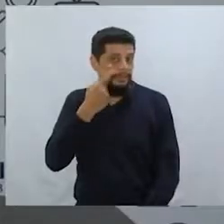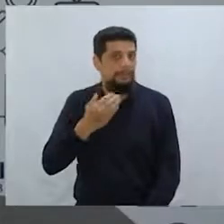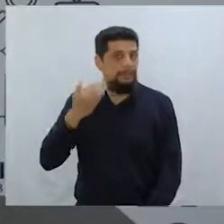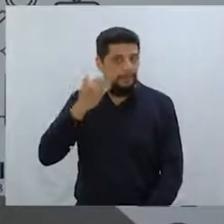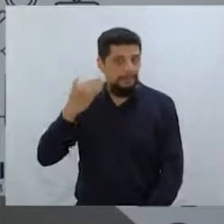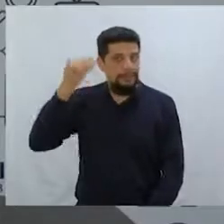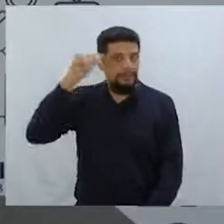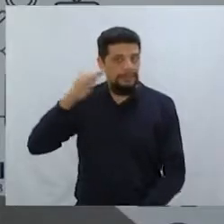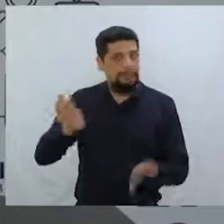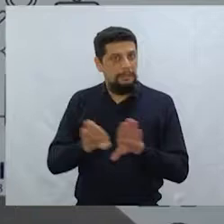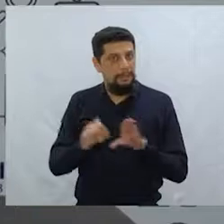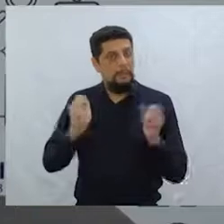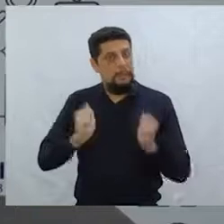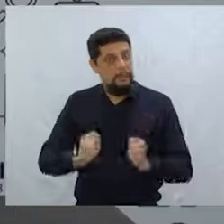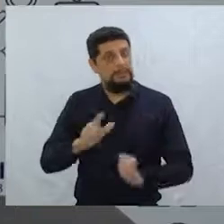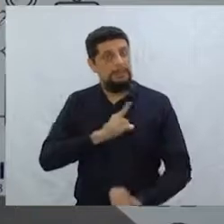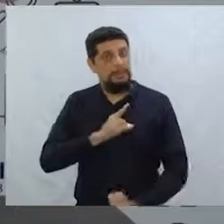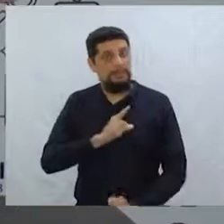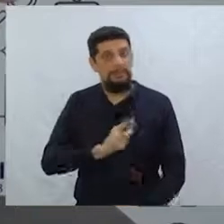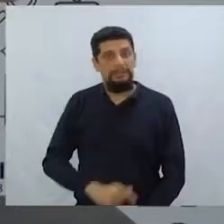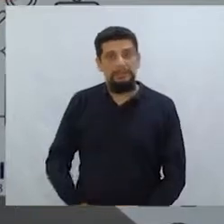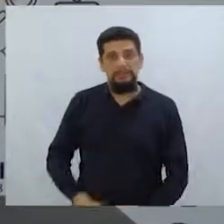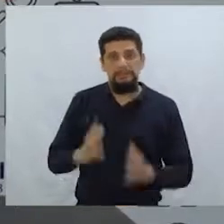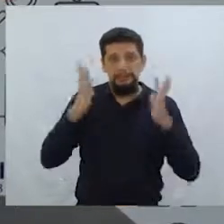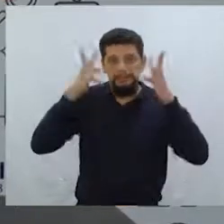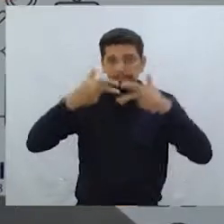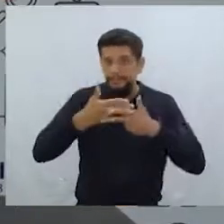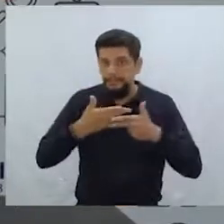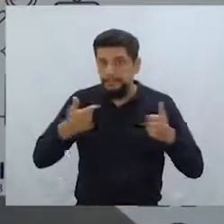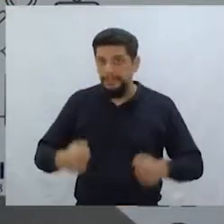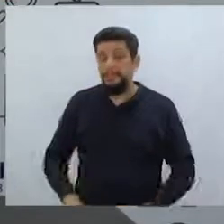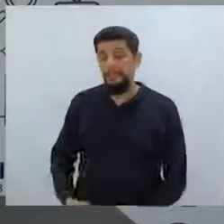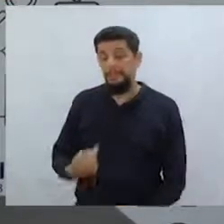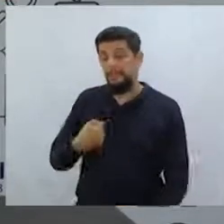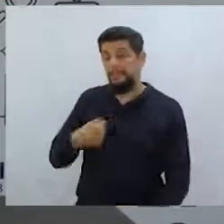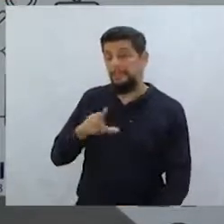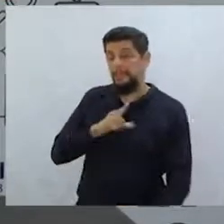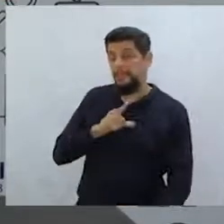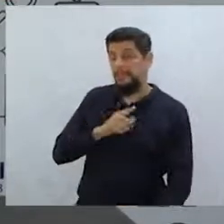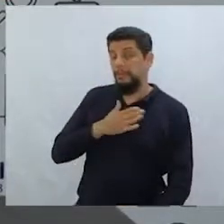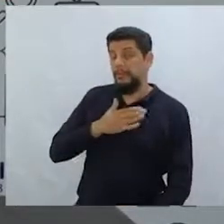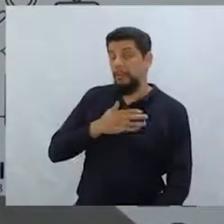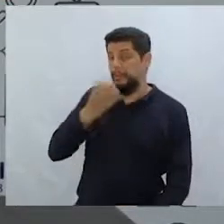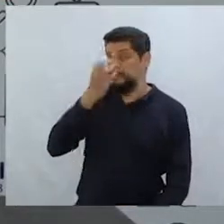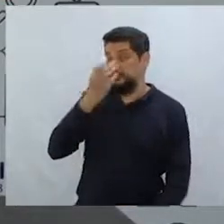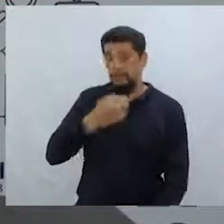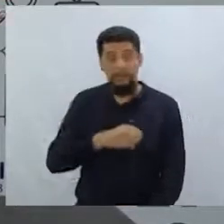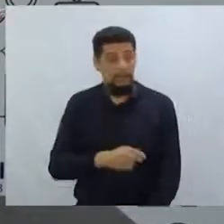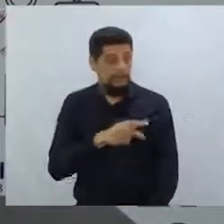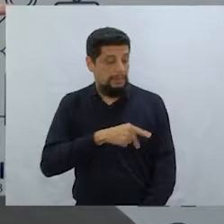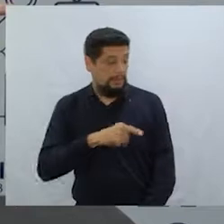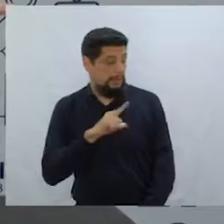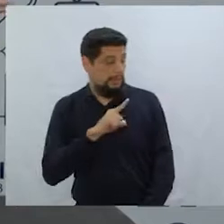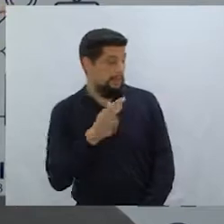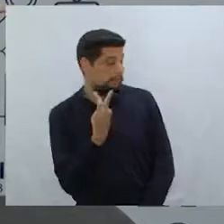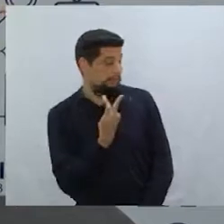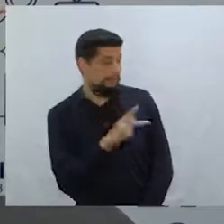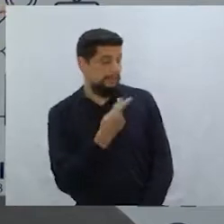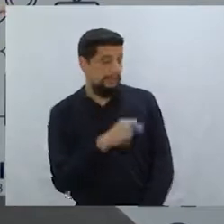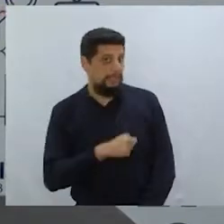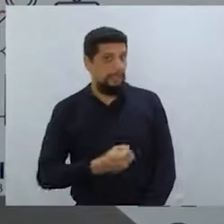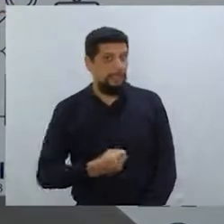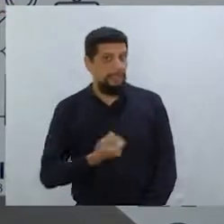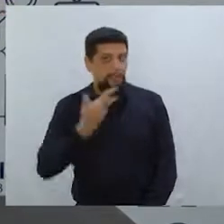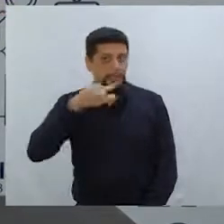Então vejam, os adultos também podem ter animal de estimação. Não só as crianças. Eu tenho o meu, a professora Isabel tem o dela.